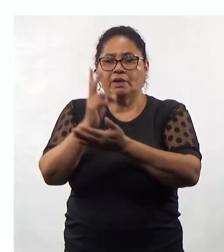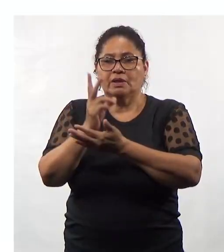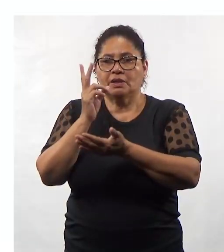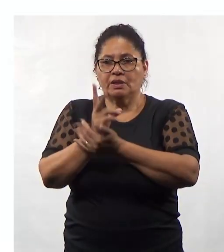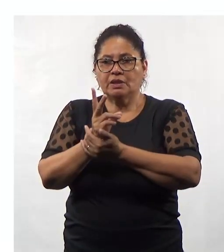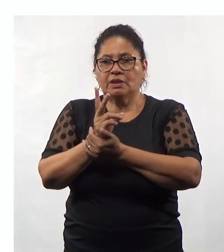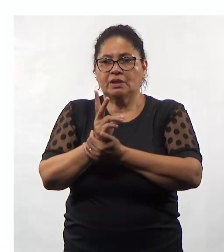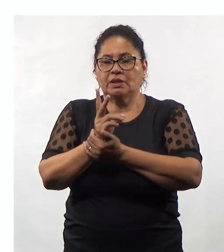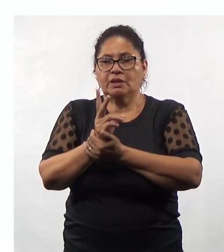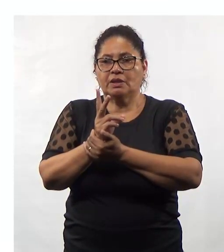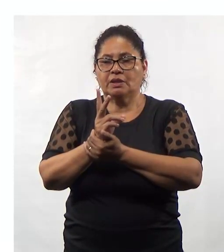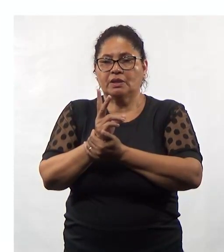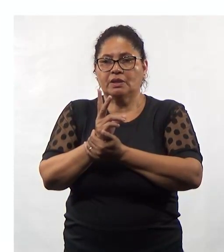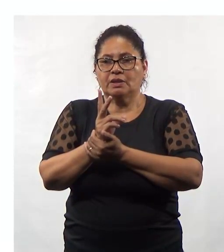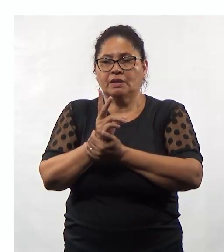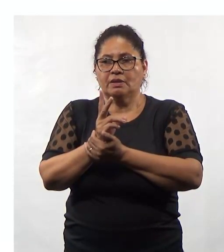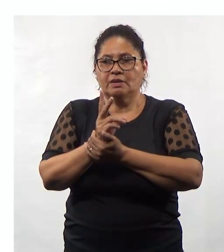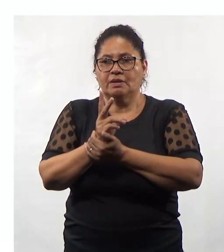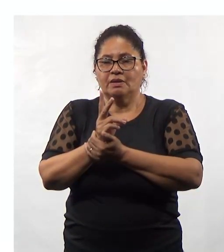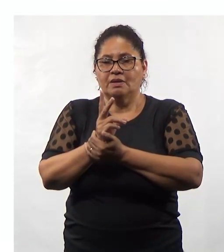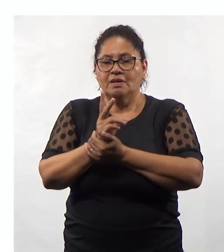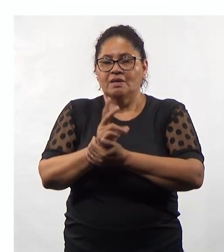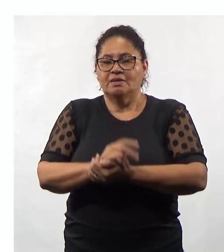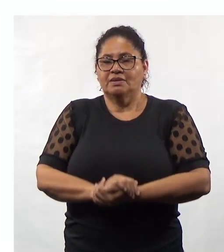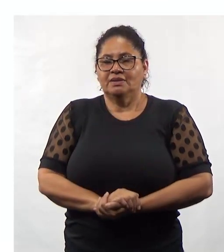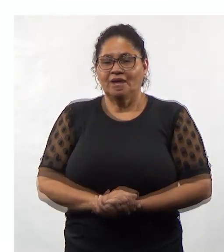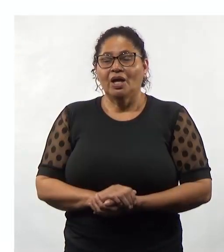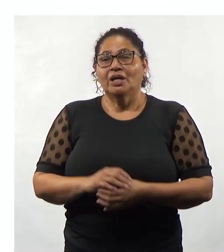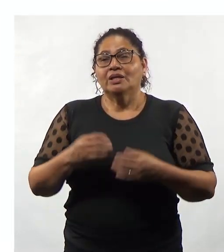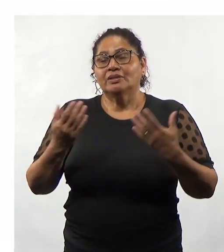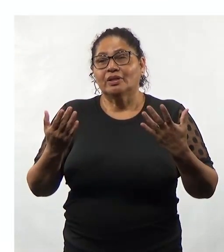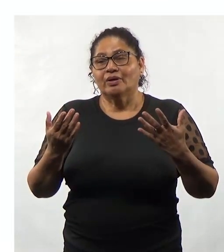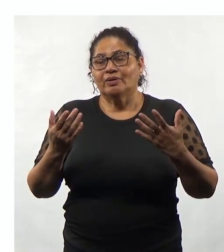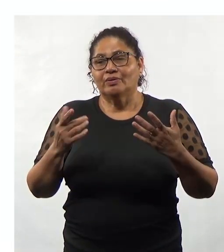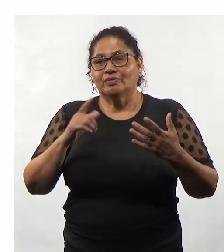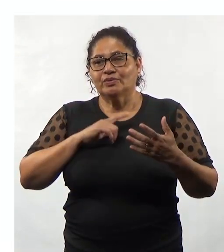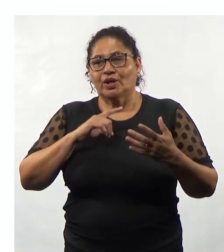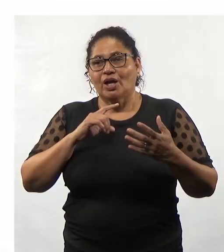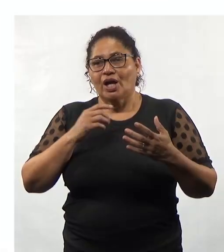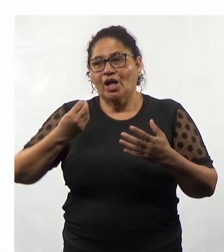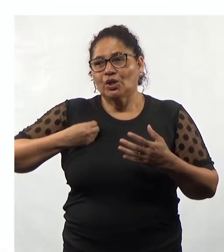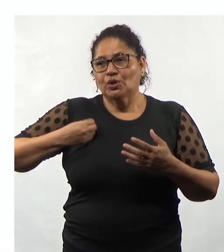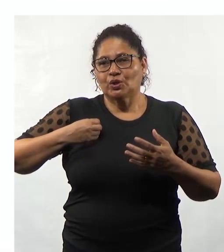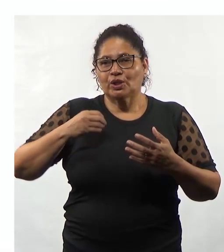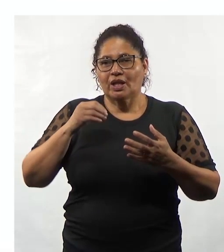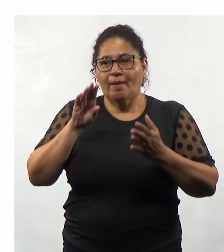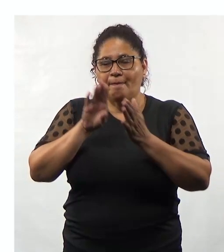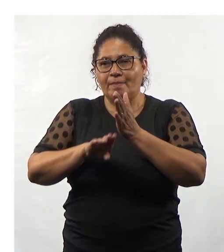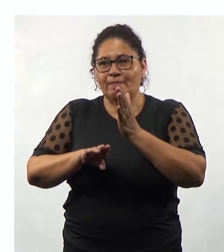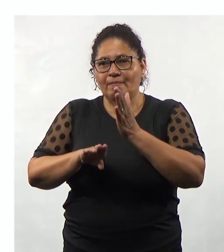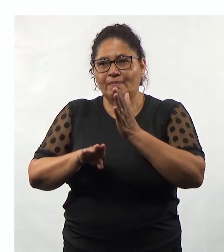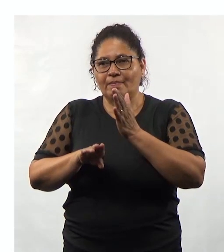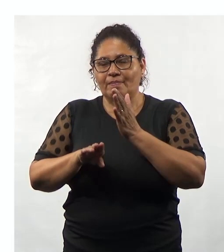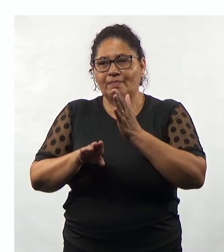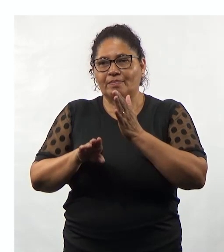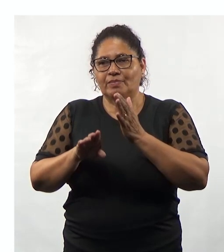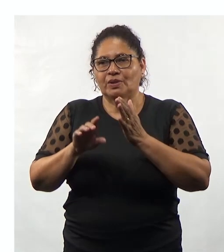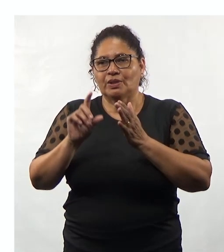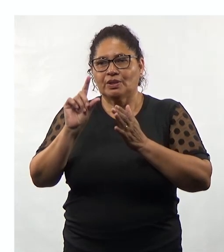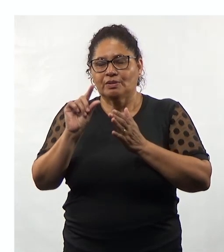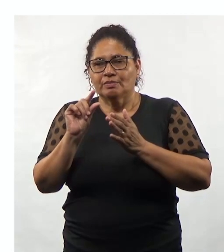a mesma sistemática. Pondera a nota mínima e a nota máxima. Por quê, pessoal? Porque eu estou falando